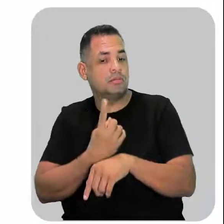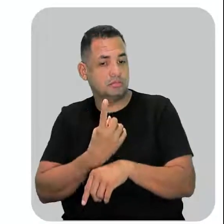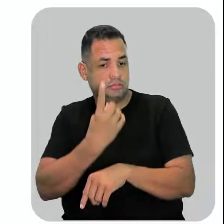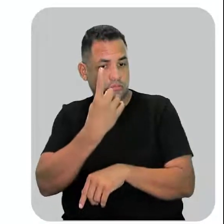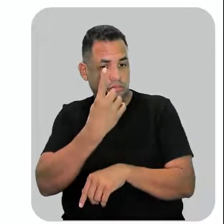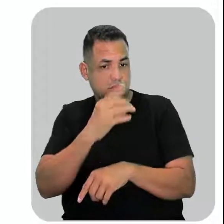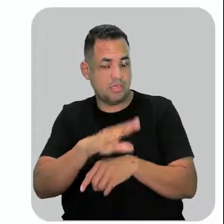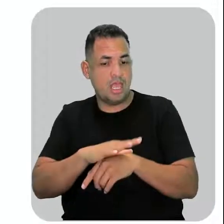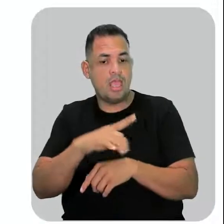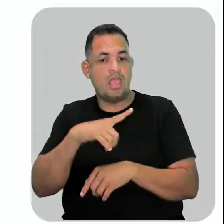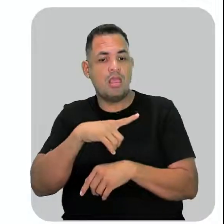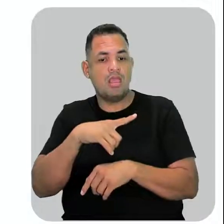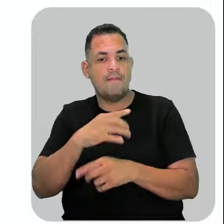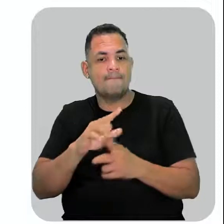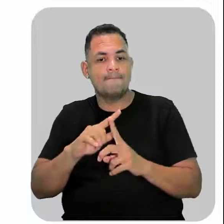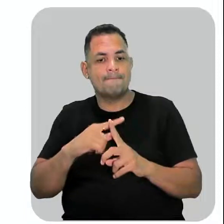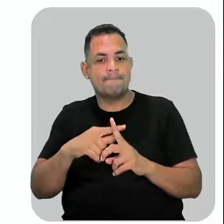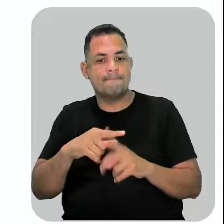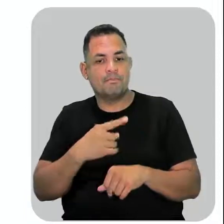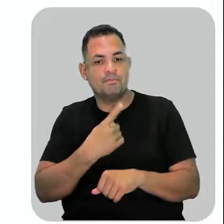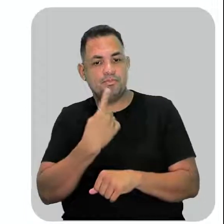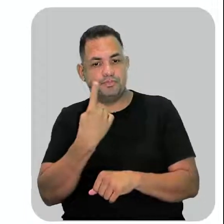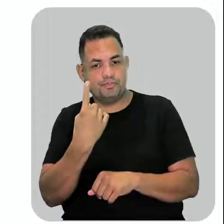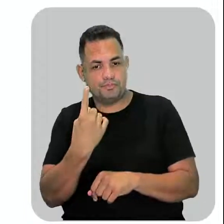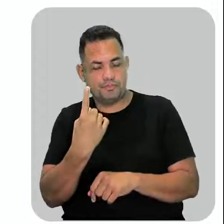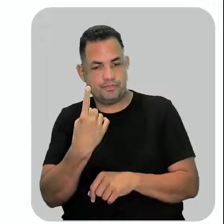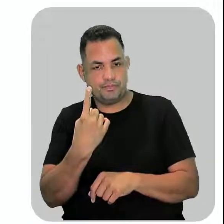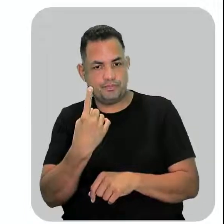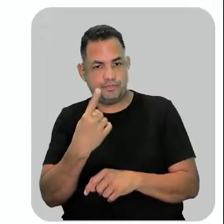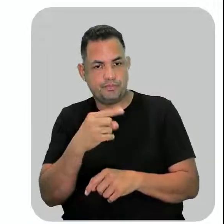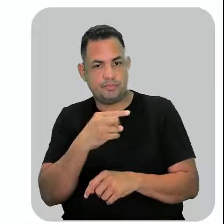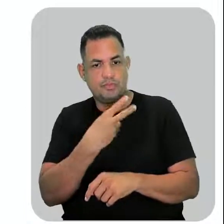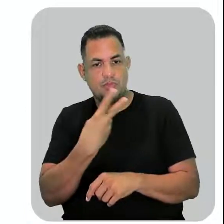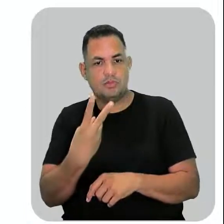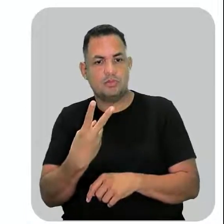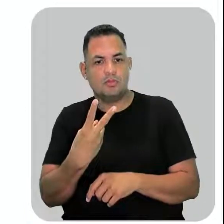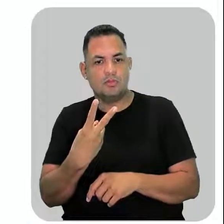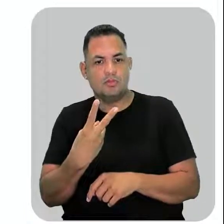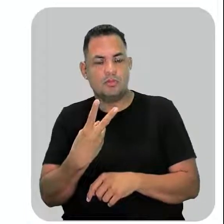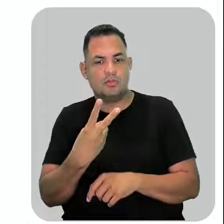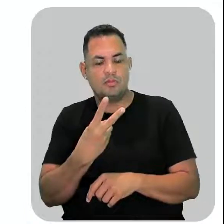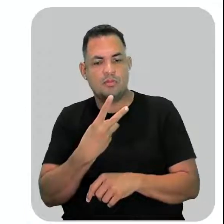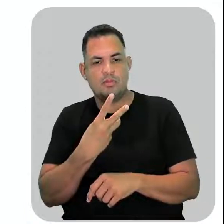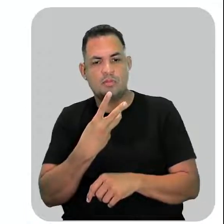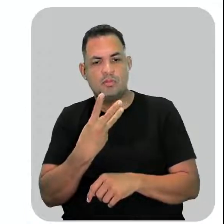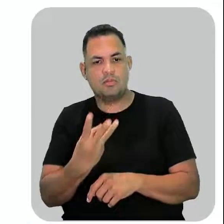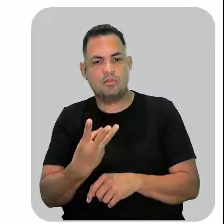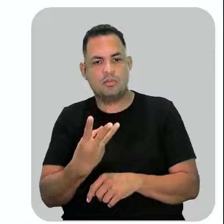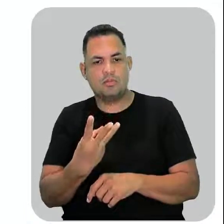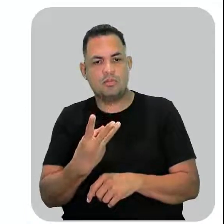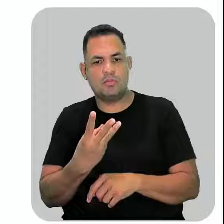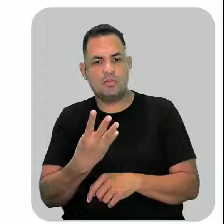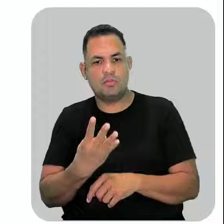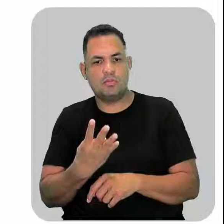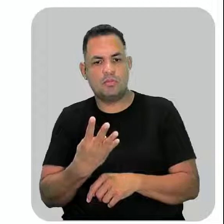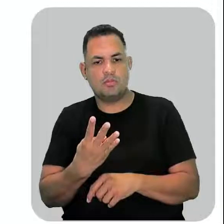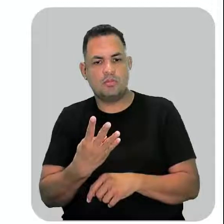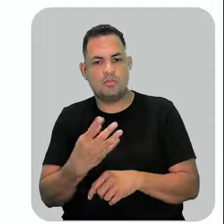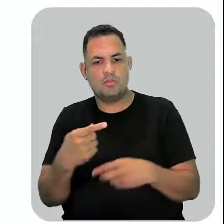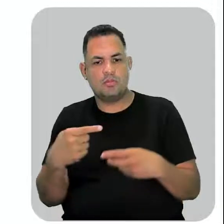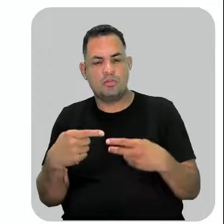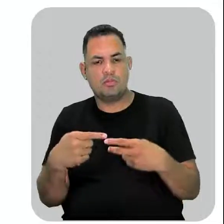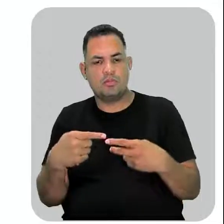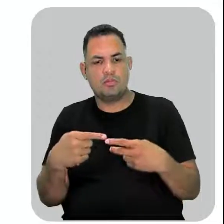aqui do meio, mais uma, eu estou pintando de vermelho, 2, 3, né? 4